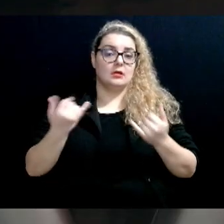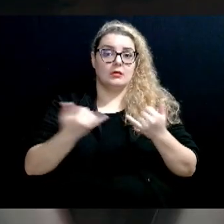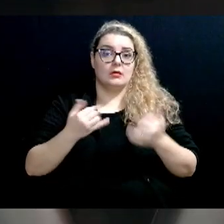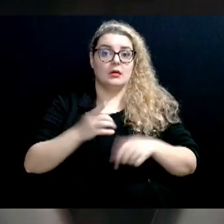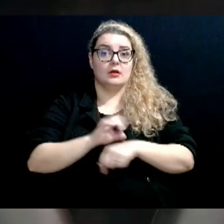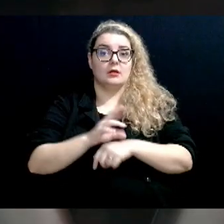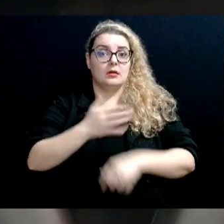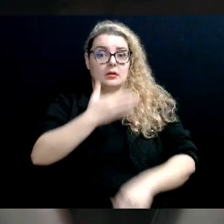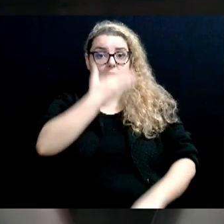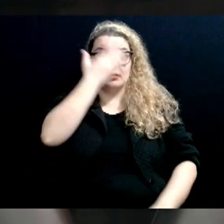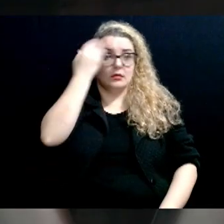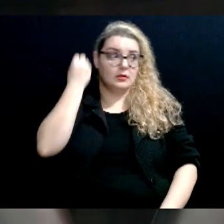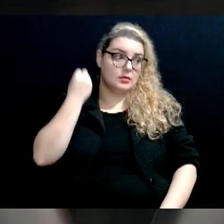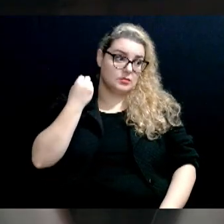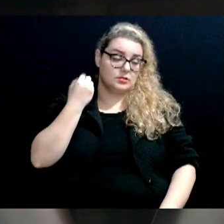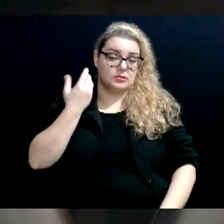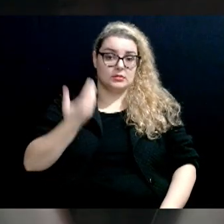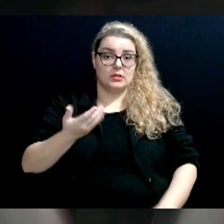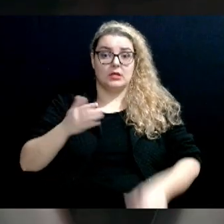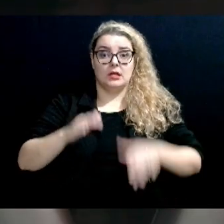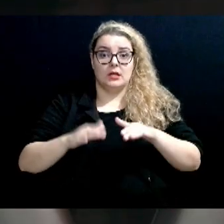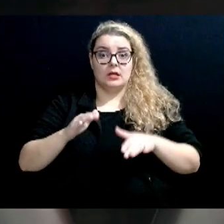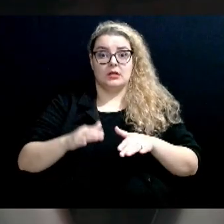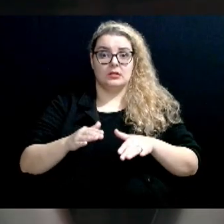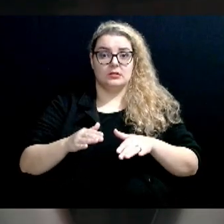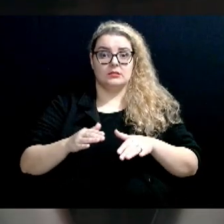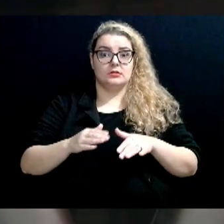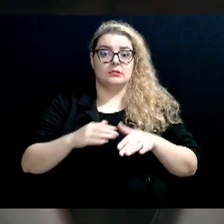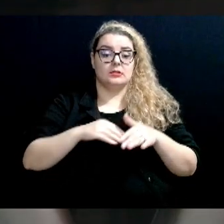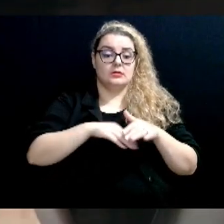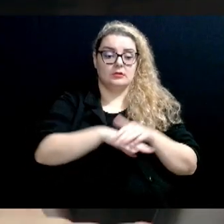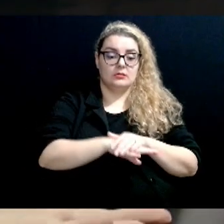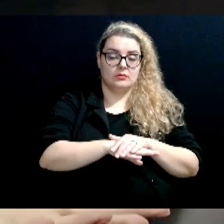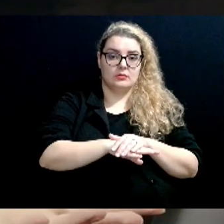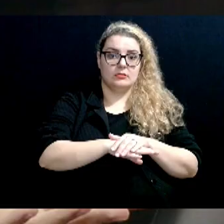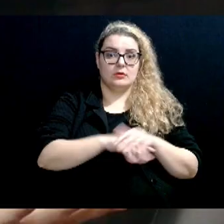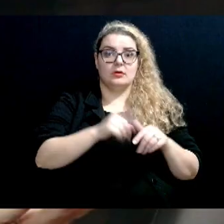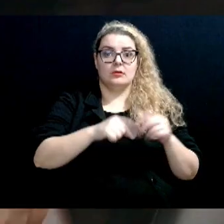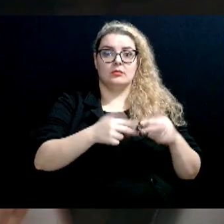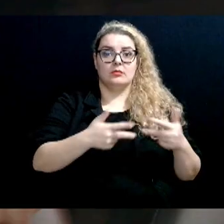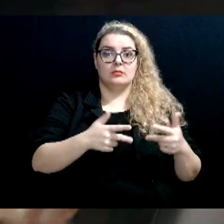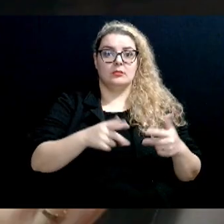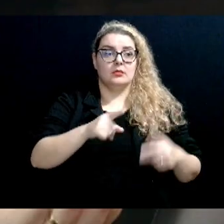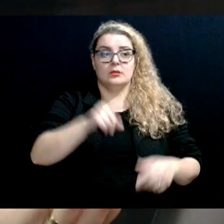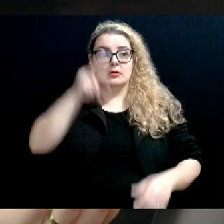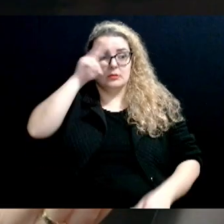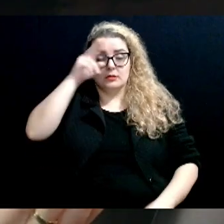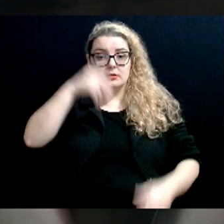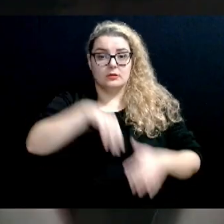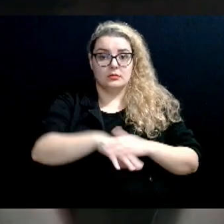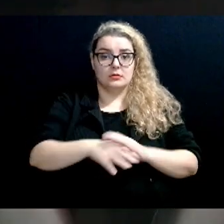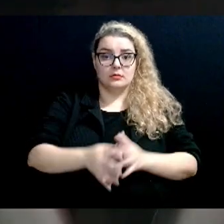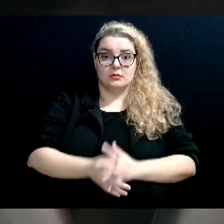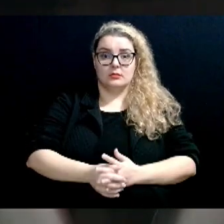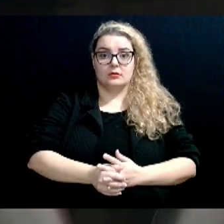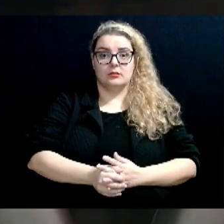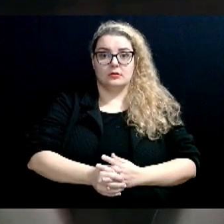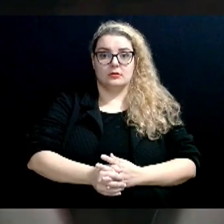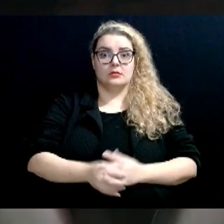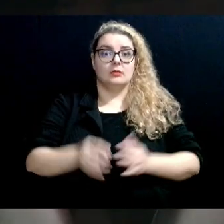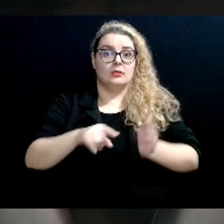esquecida. Muitas vezes eu guardo num lugar um objeto e não lembro onde eu guardei. Mas aí eu pergunto, mas você